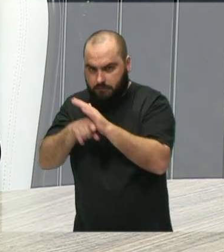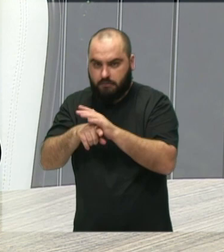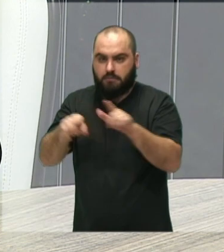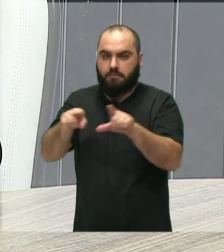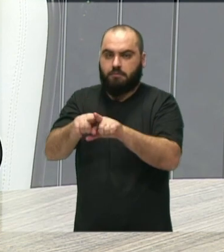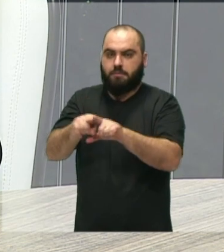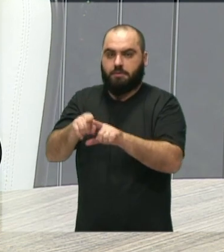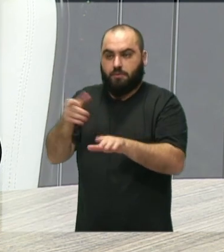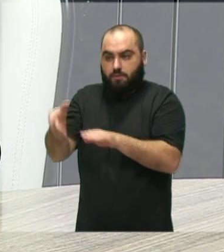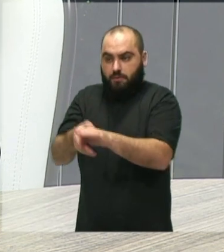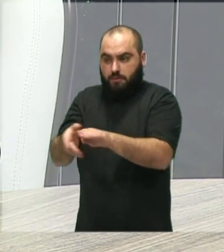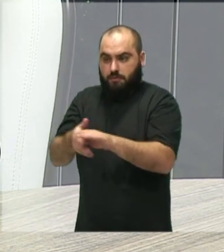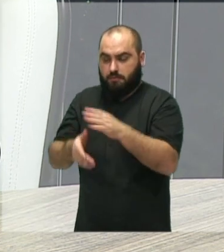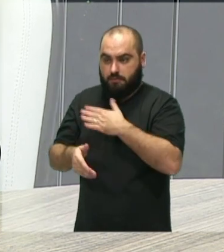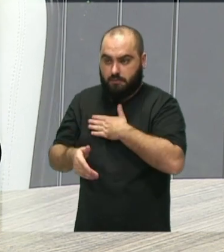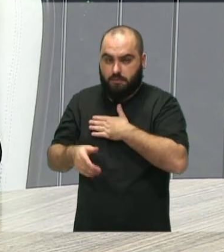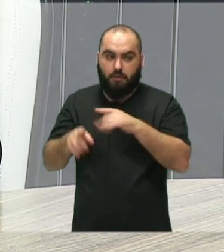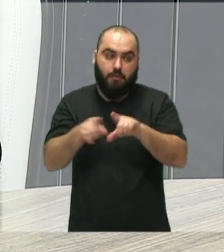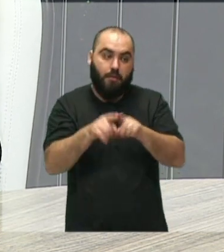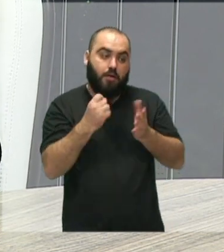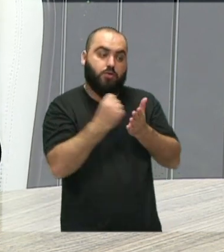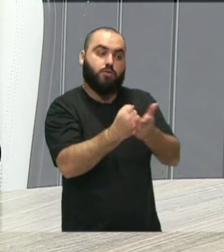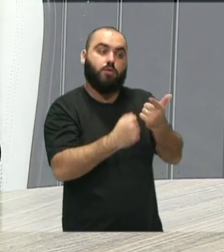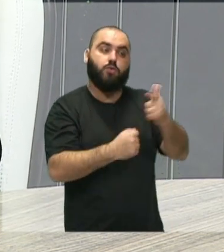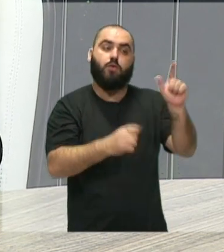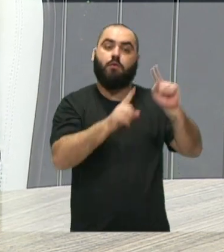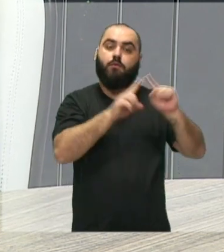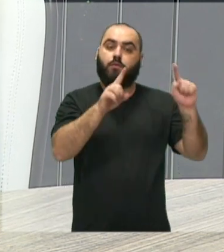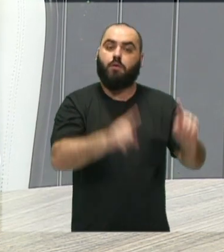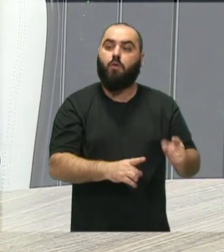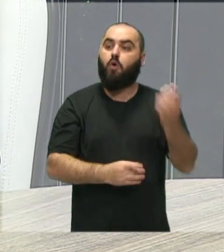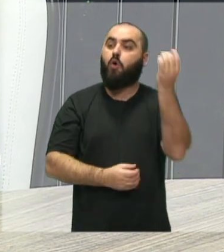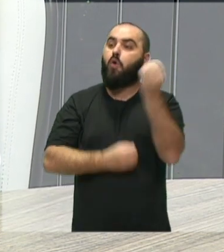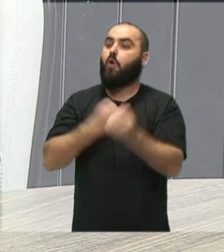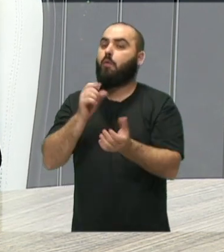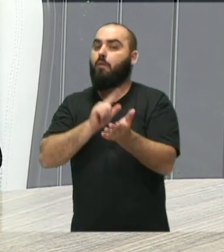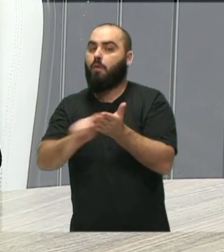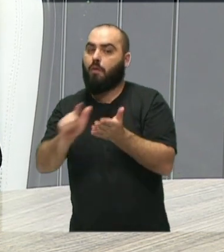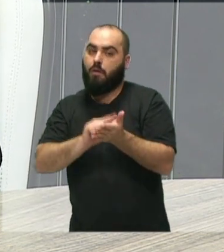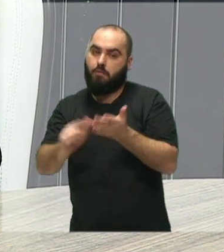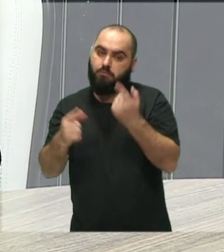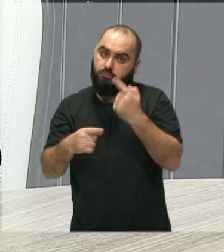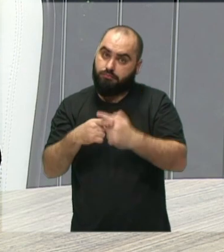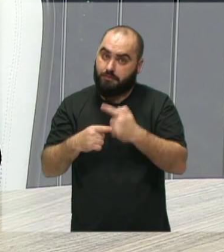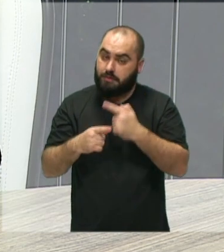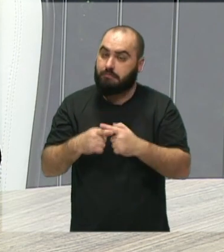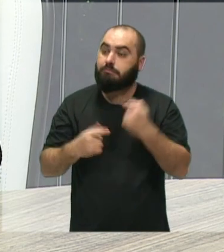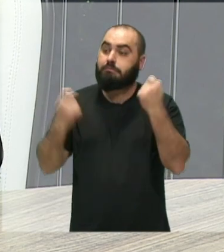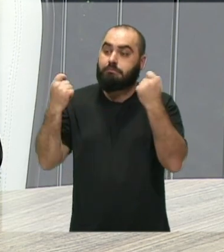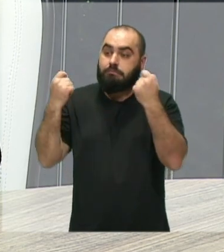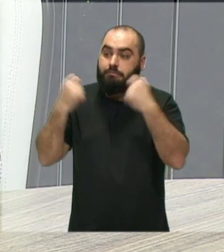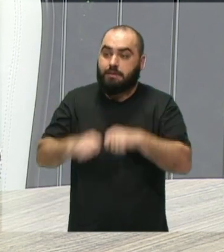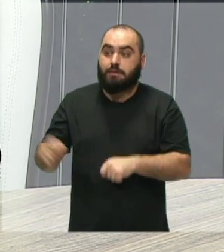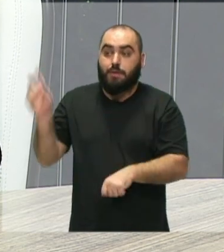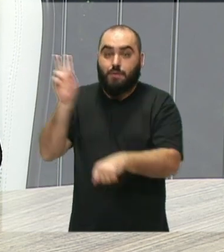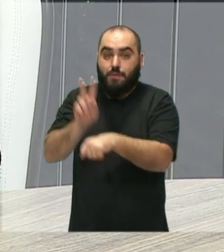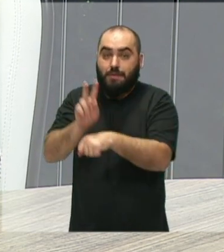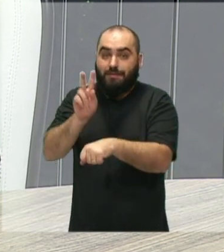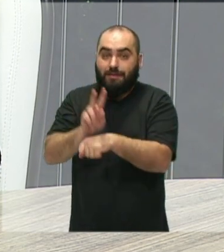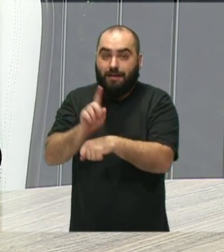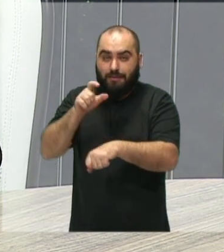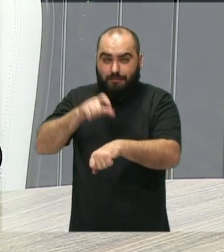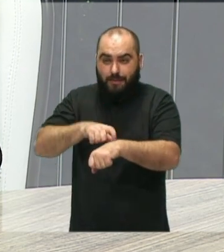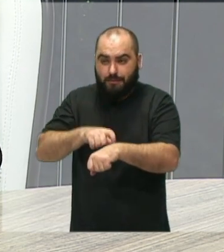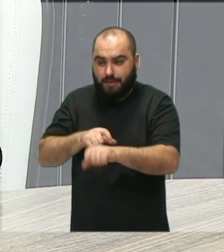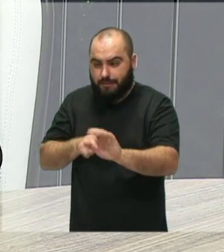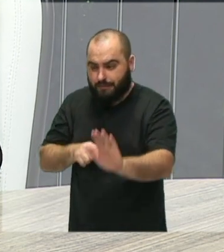orientação minha e do auxiliar de arquivo e museu, né, nessa questão de como higienizar, né, porque também tem que ter todo um cuidado na hora de